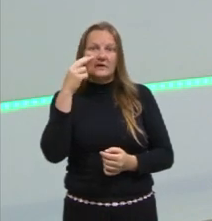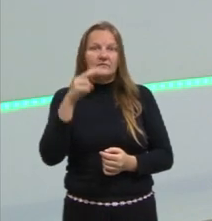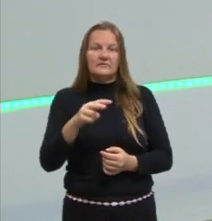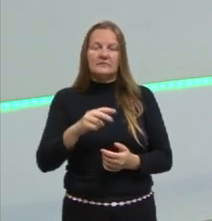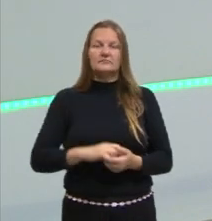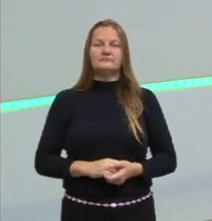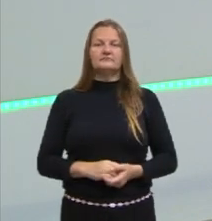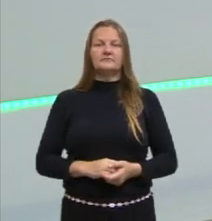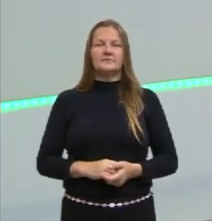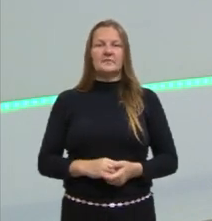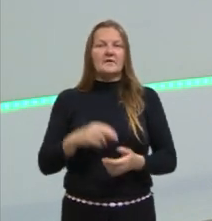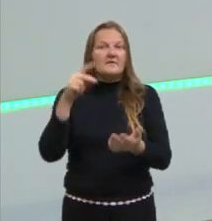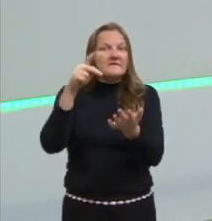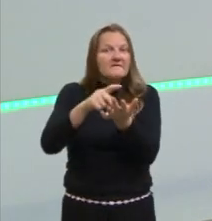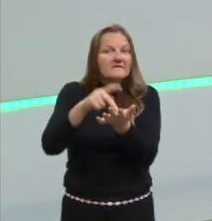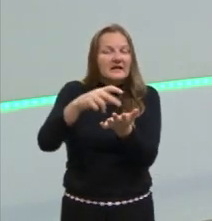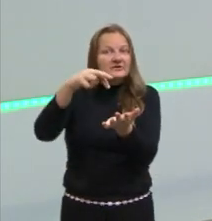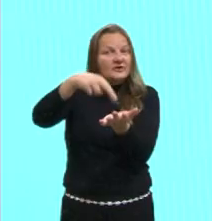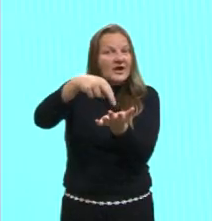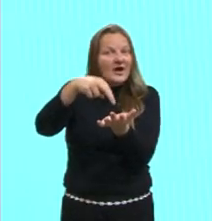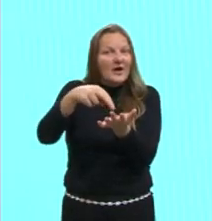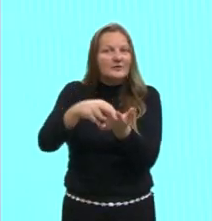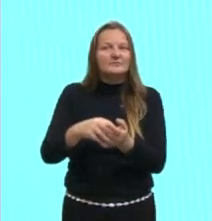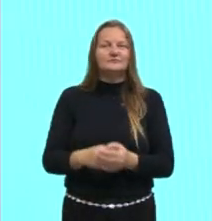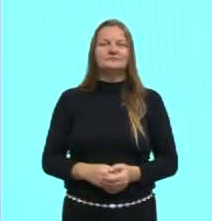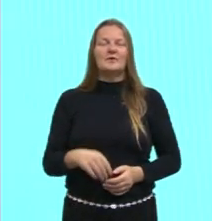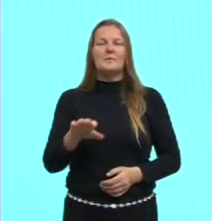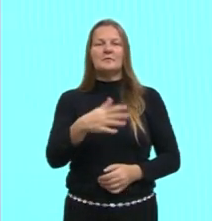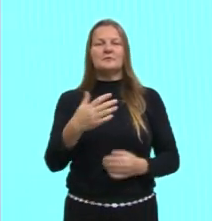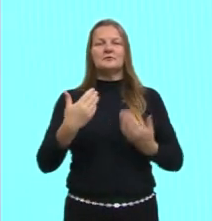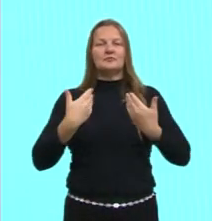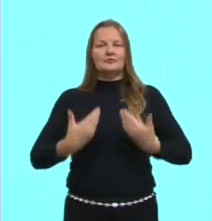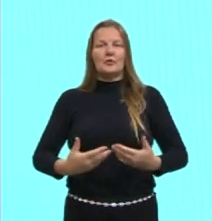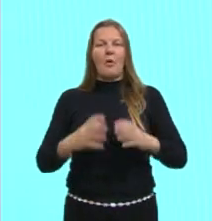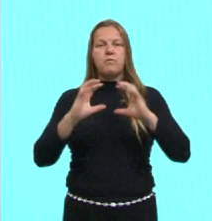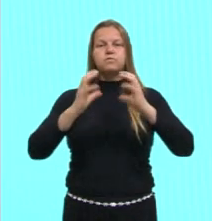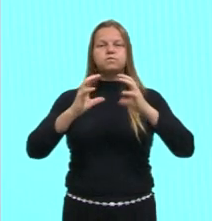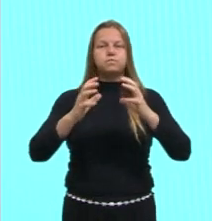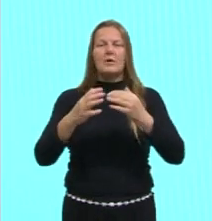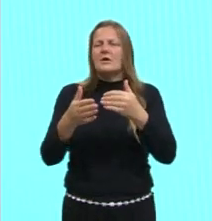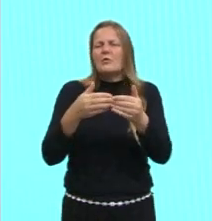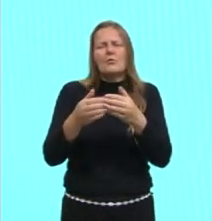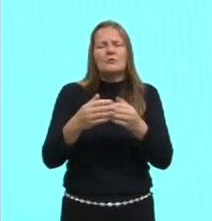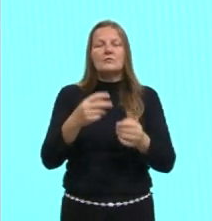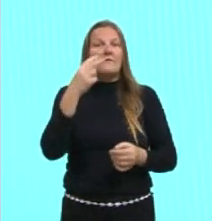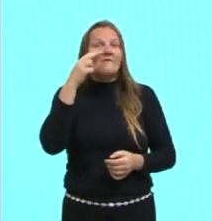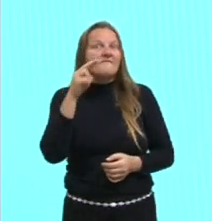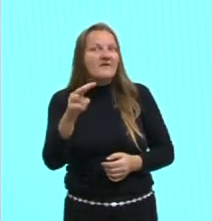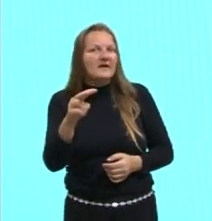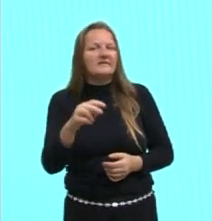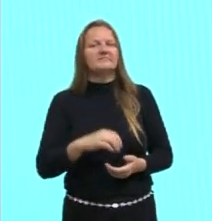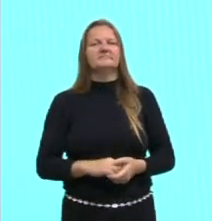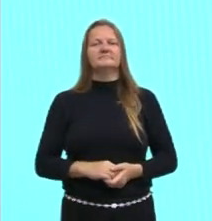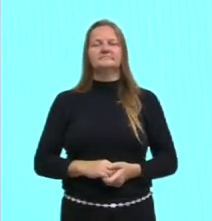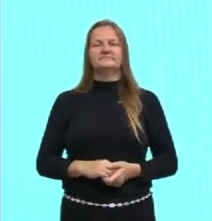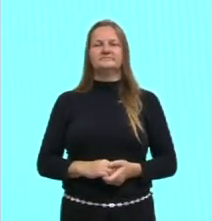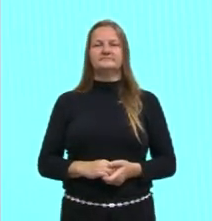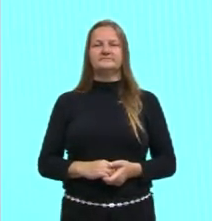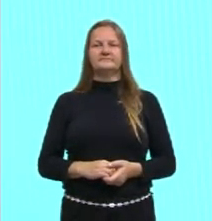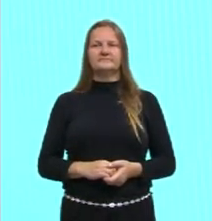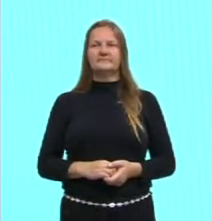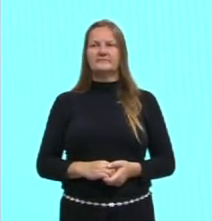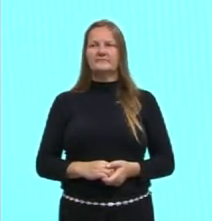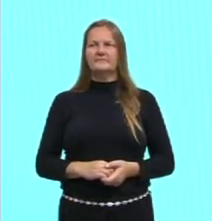em escala real né aproximadamente no meu tamanho ou uma bola enfim coisas que a gente consegue ver né